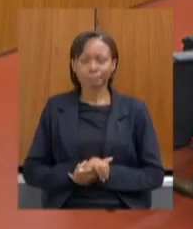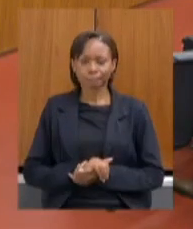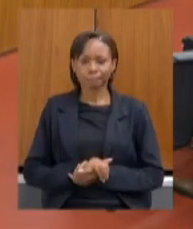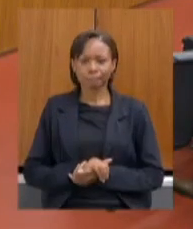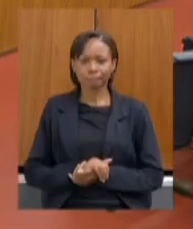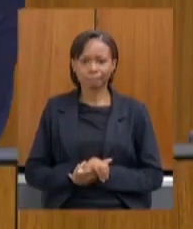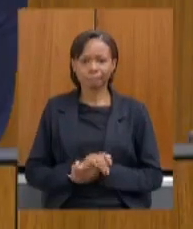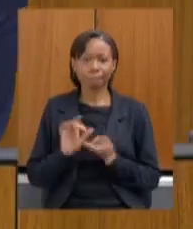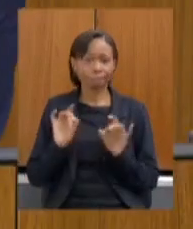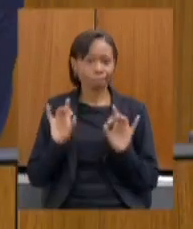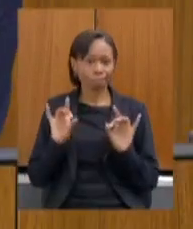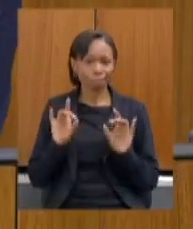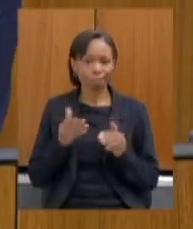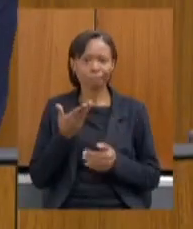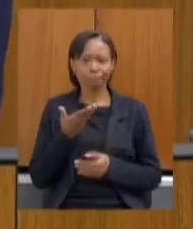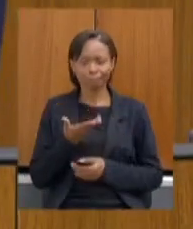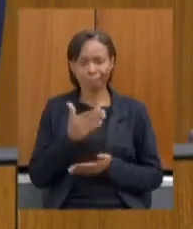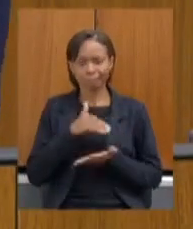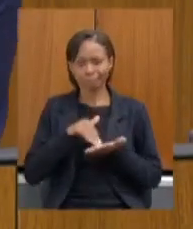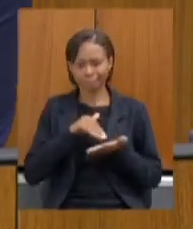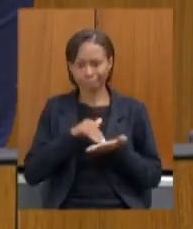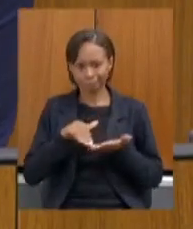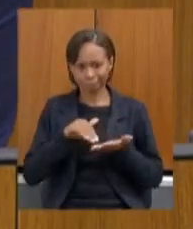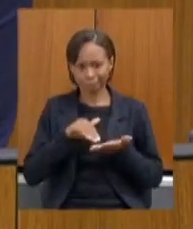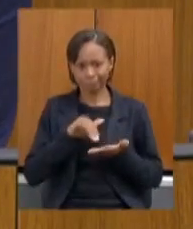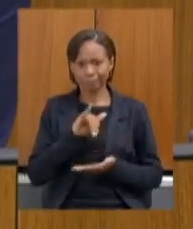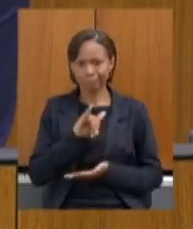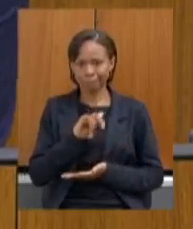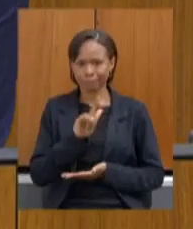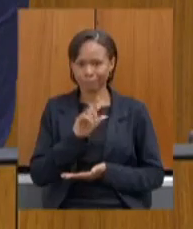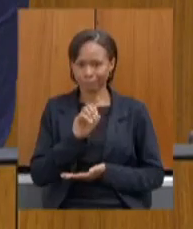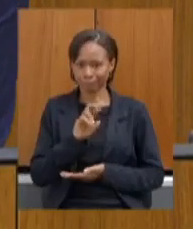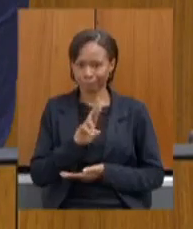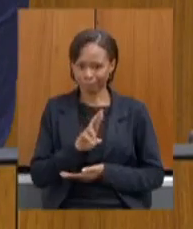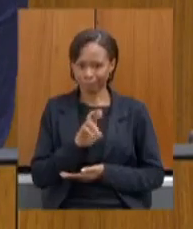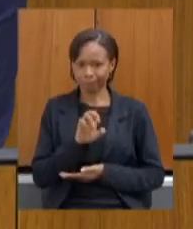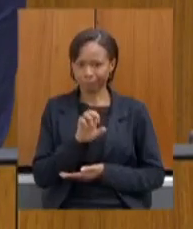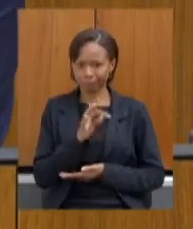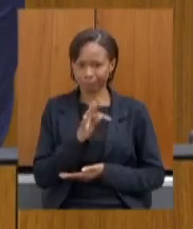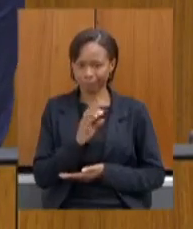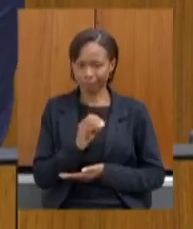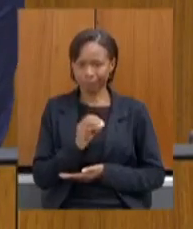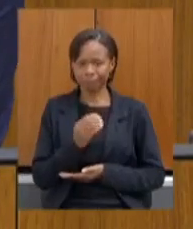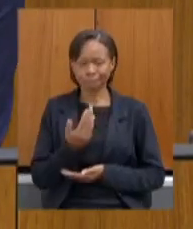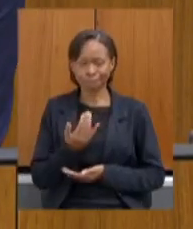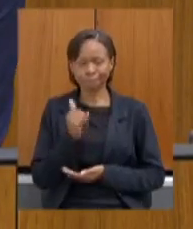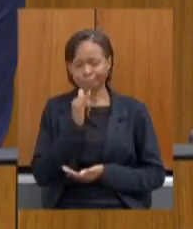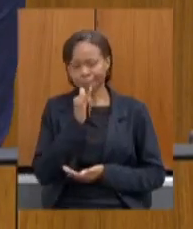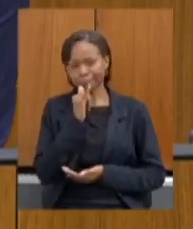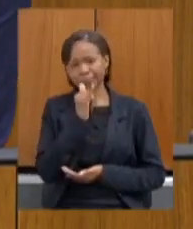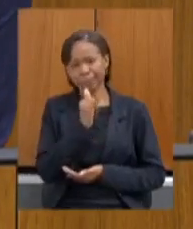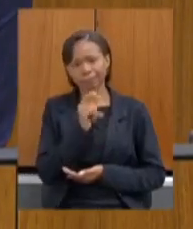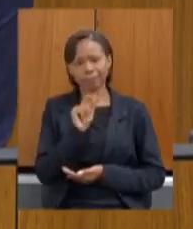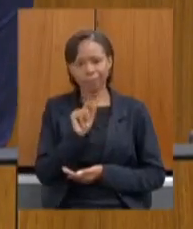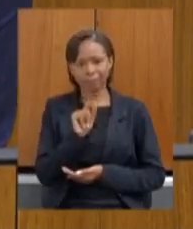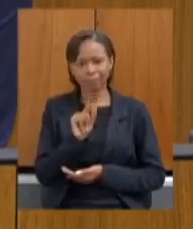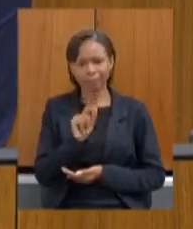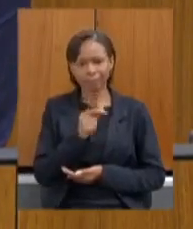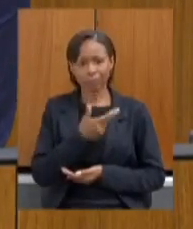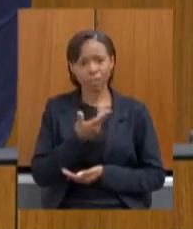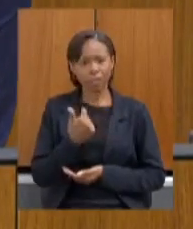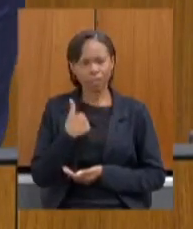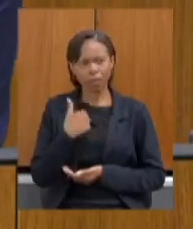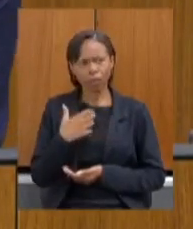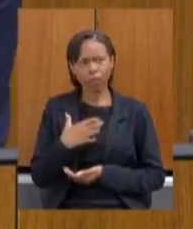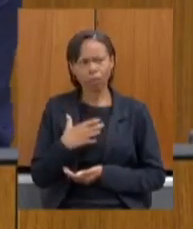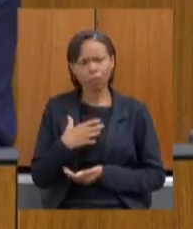de forma especial ao nosso secretário Igor Eto. E dizer, secretário Igor, que realmente o governo tem me surpreendido.